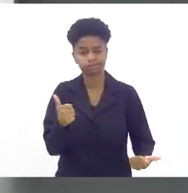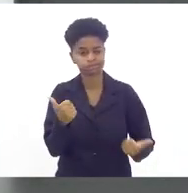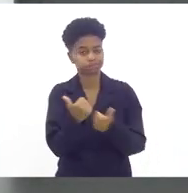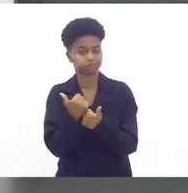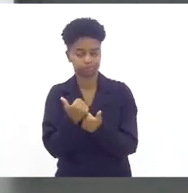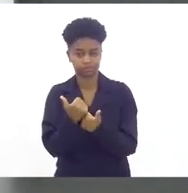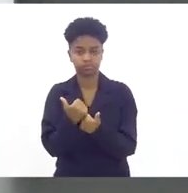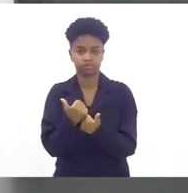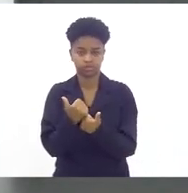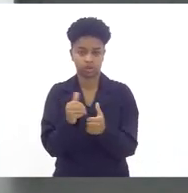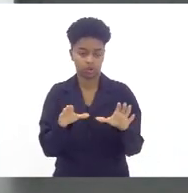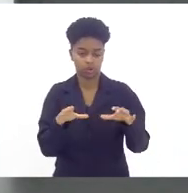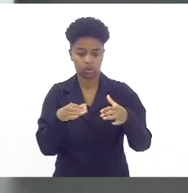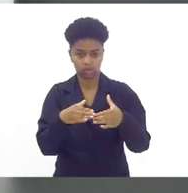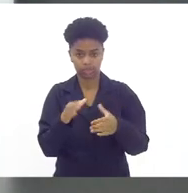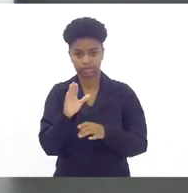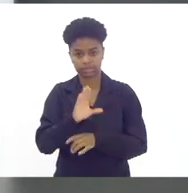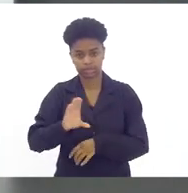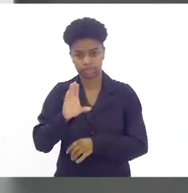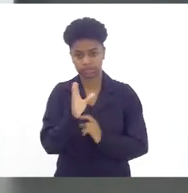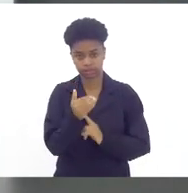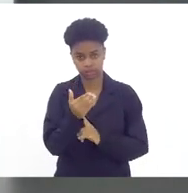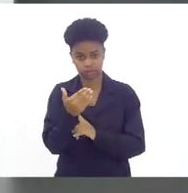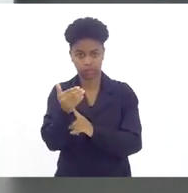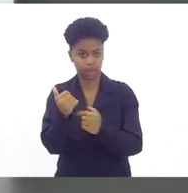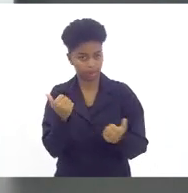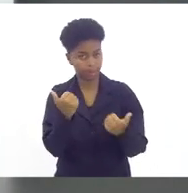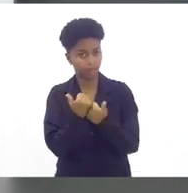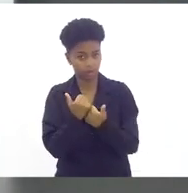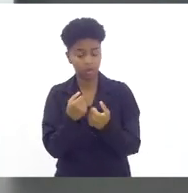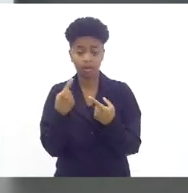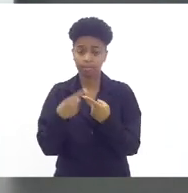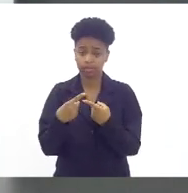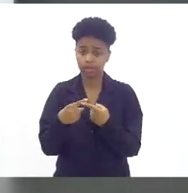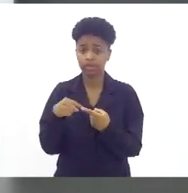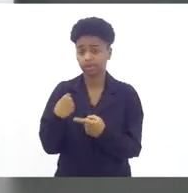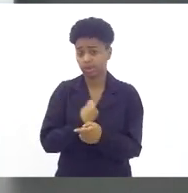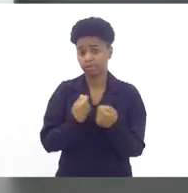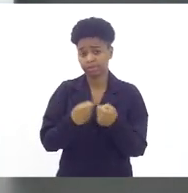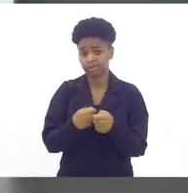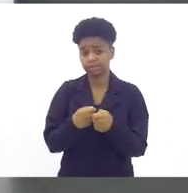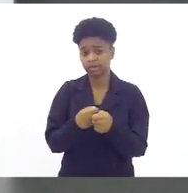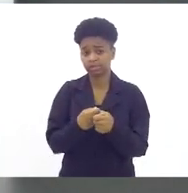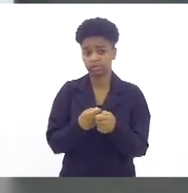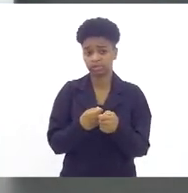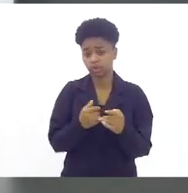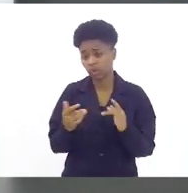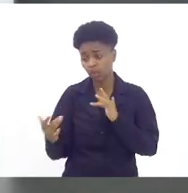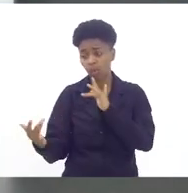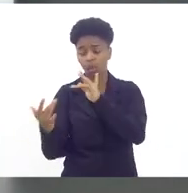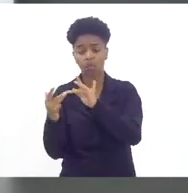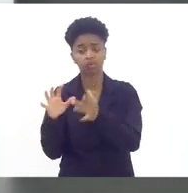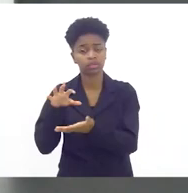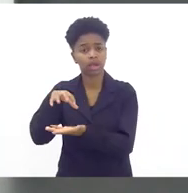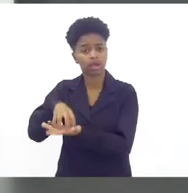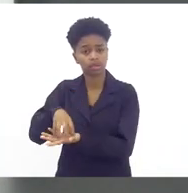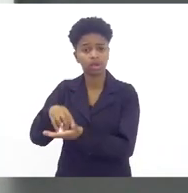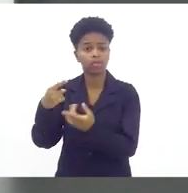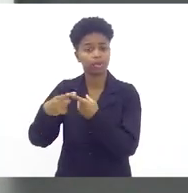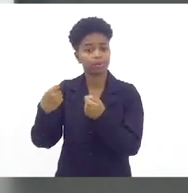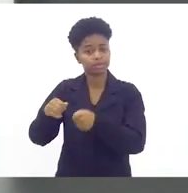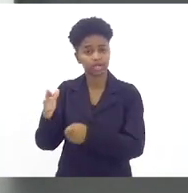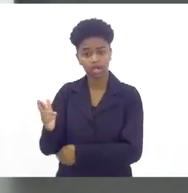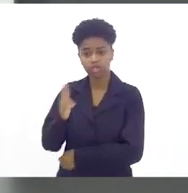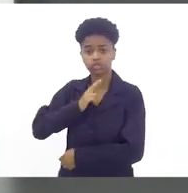da comissão de ciência e tecnologia para nós termos acesso a Casa Civil para isso para essa resposta porque